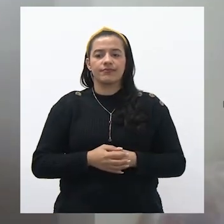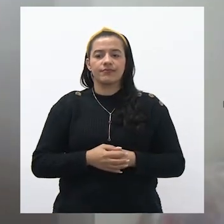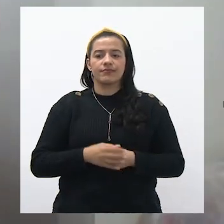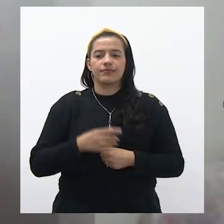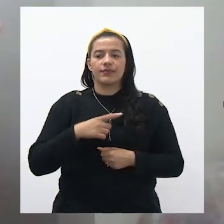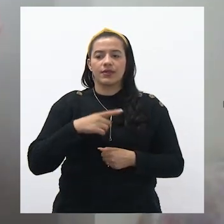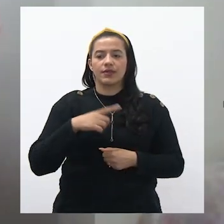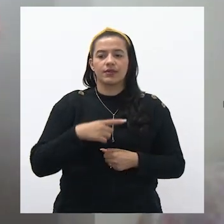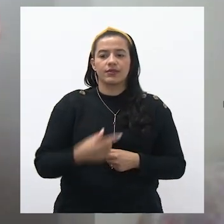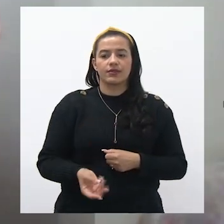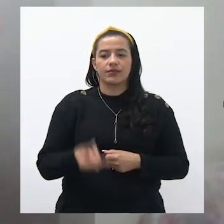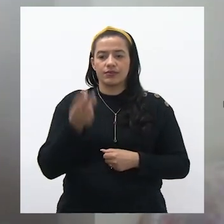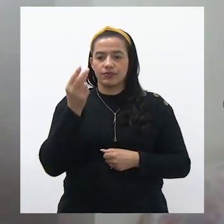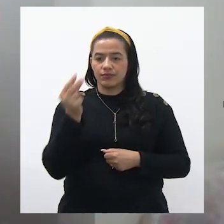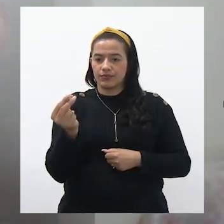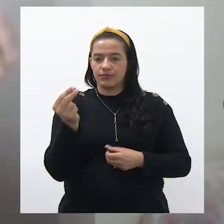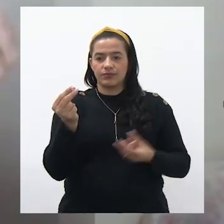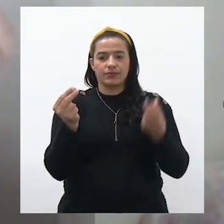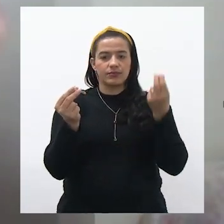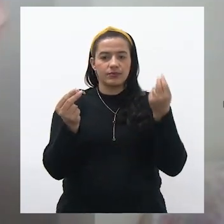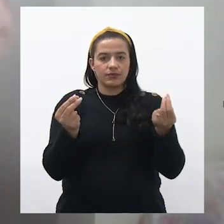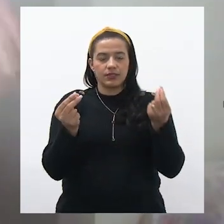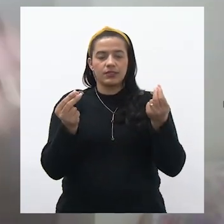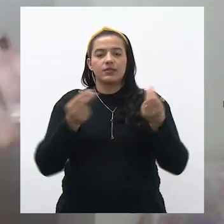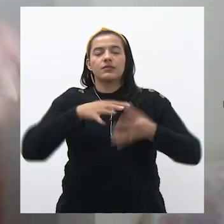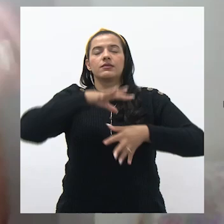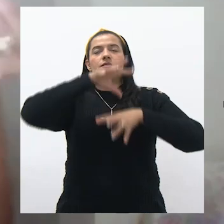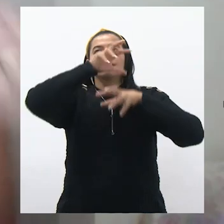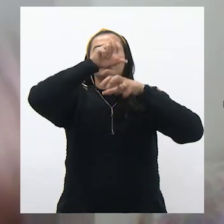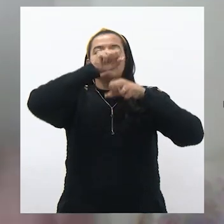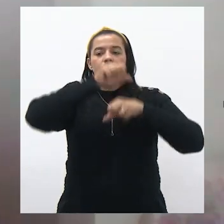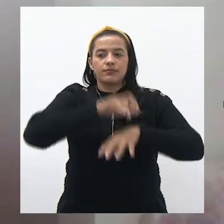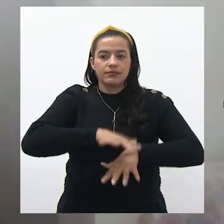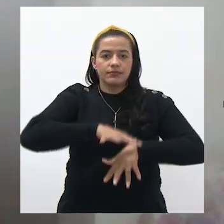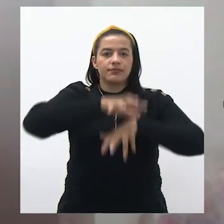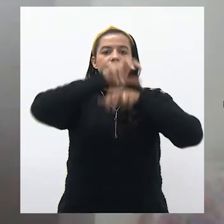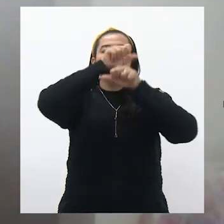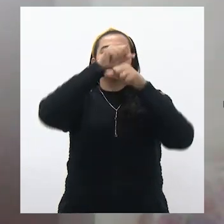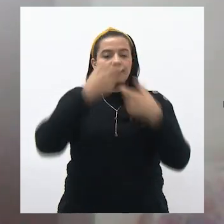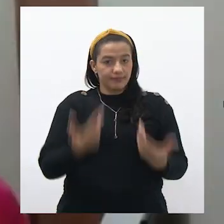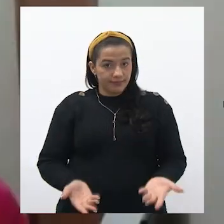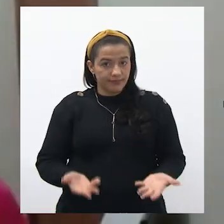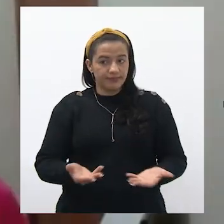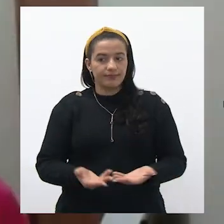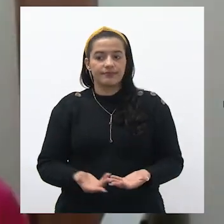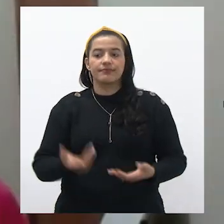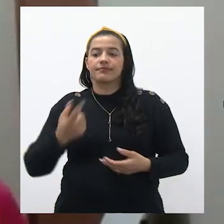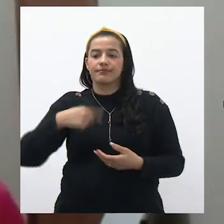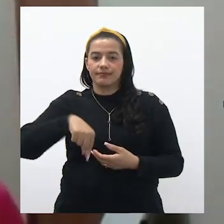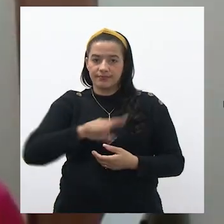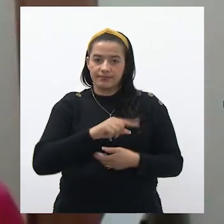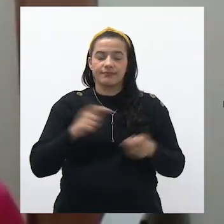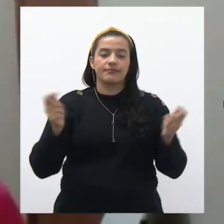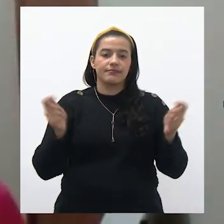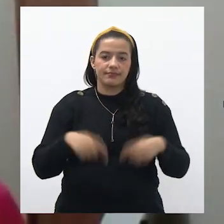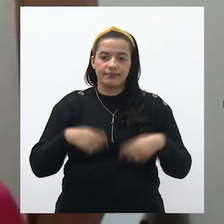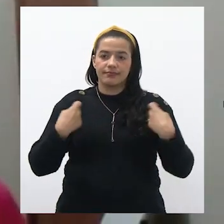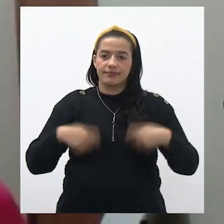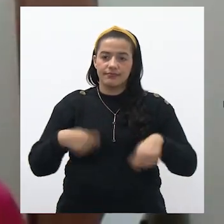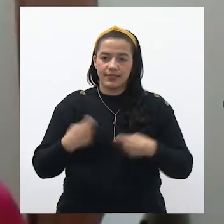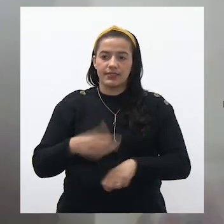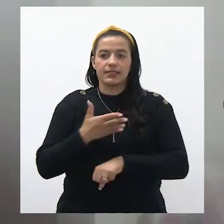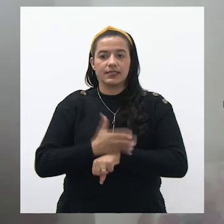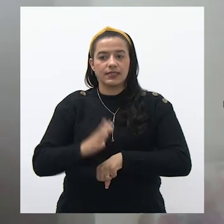junta os 3 dedos assim, respira, respira, respira? É isso. A gente também faz essa